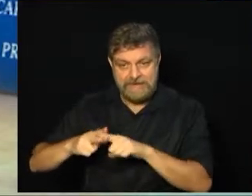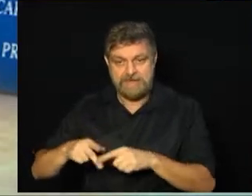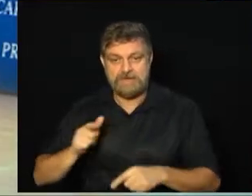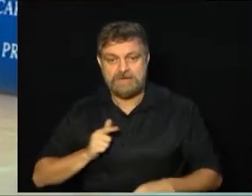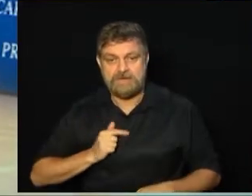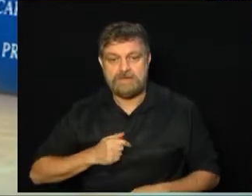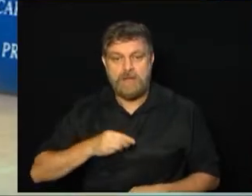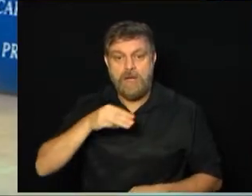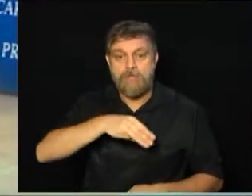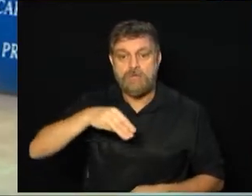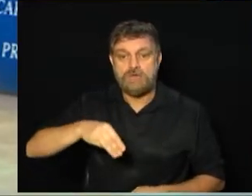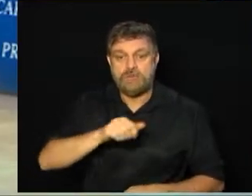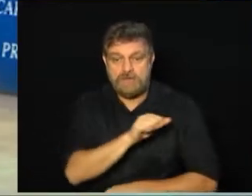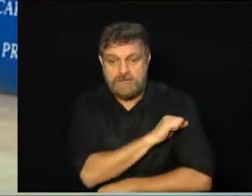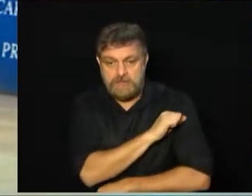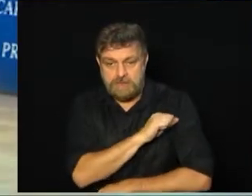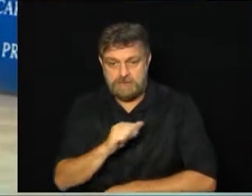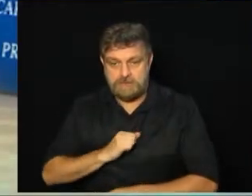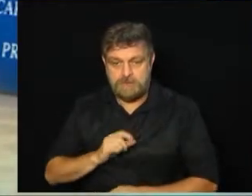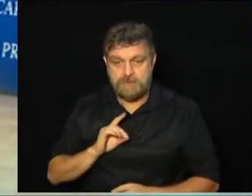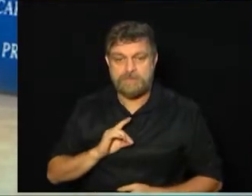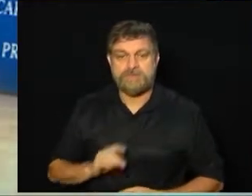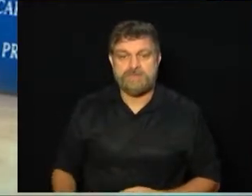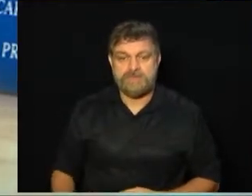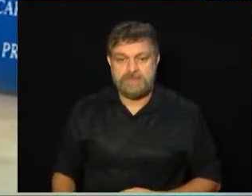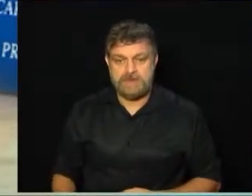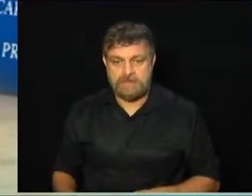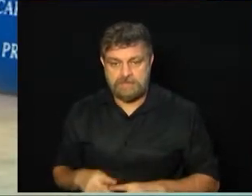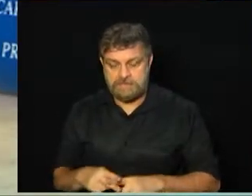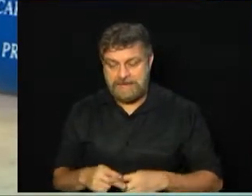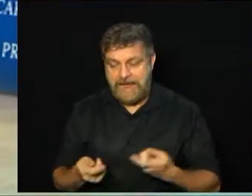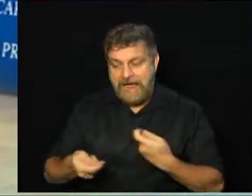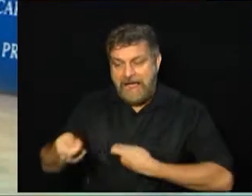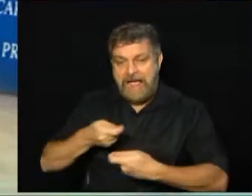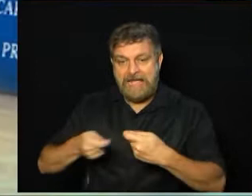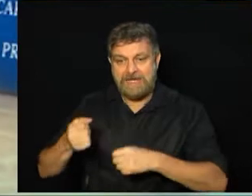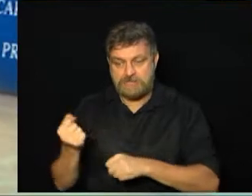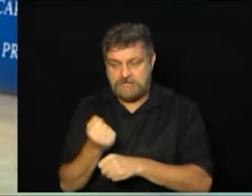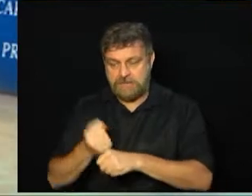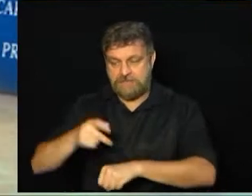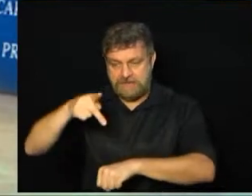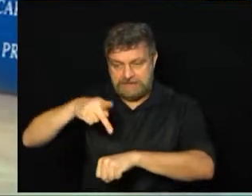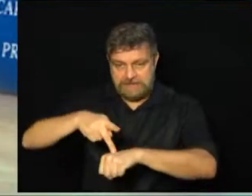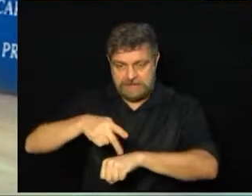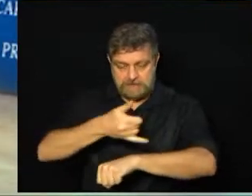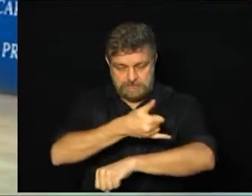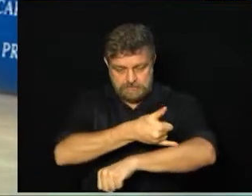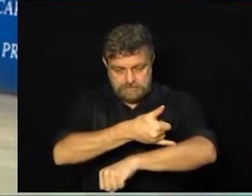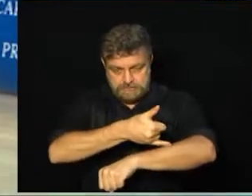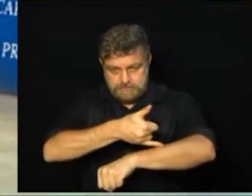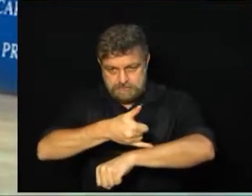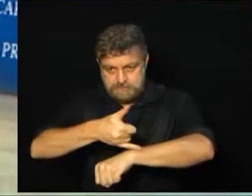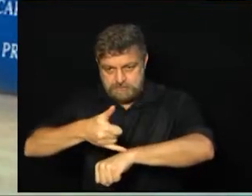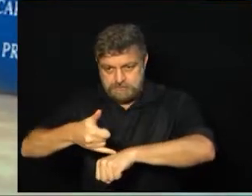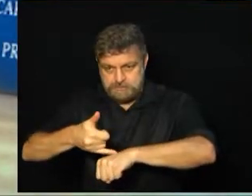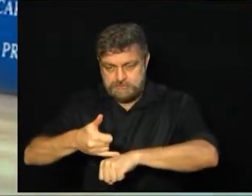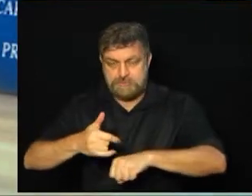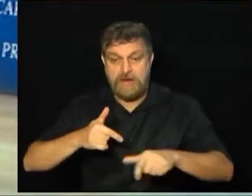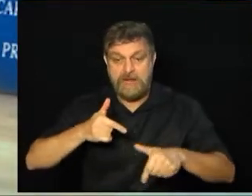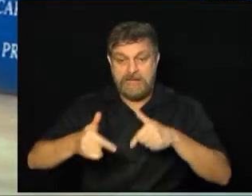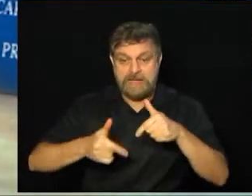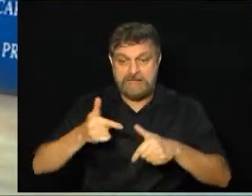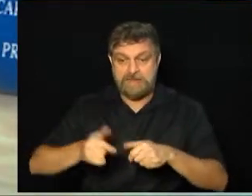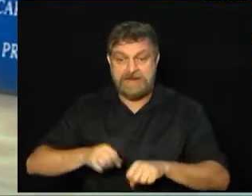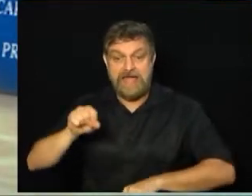alunos, oficial de manutenção, operador de caixa, pedreiro, soldador e torneiro mecânico. Para